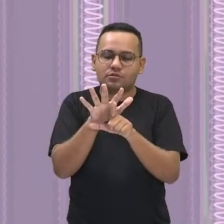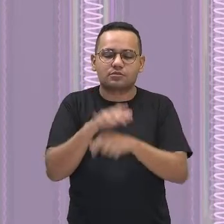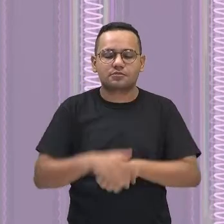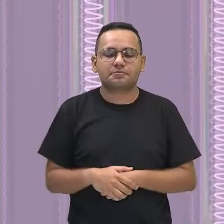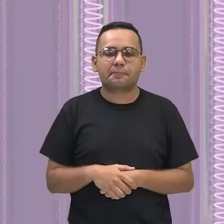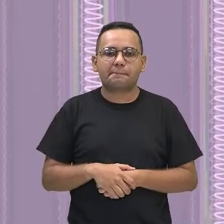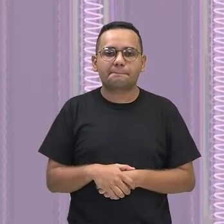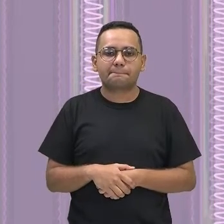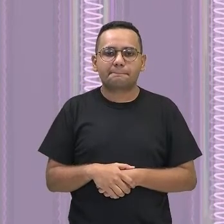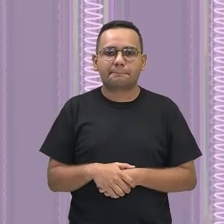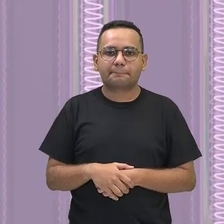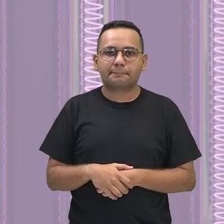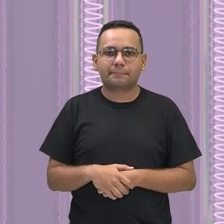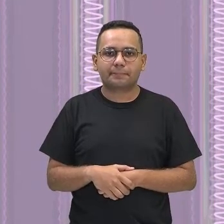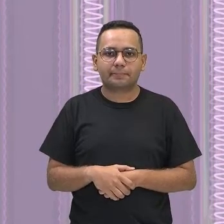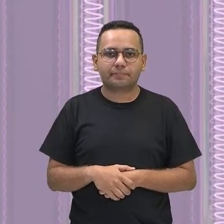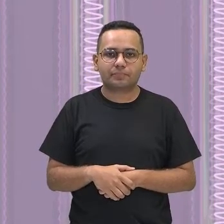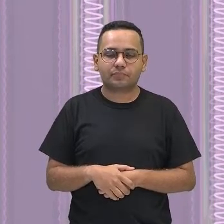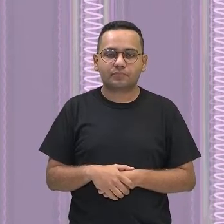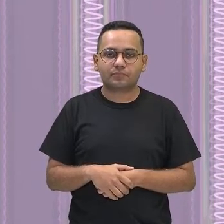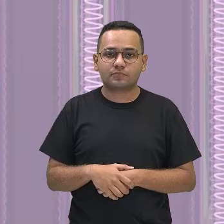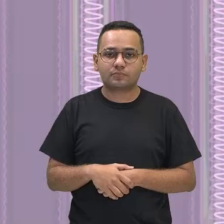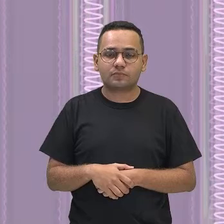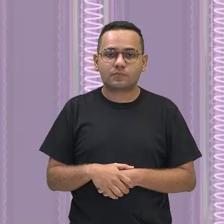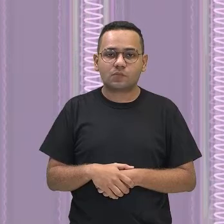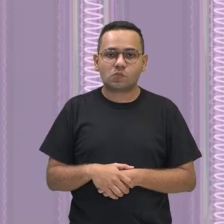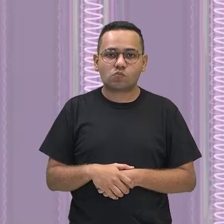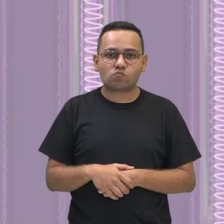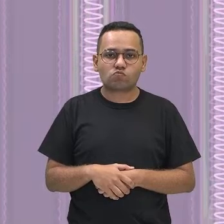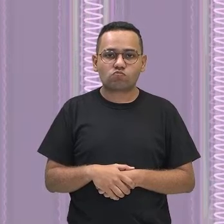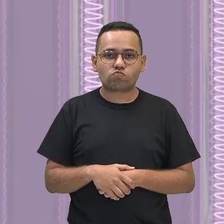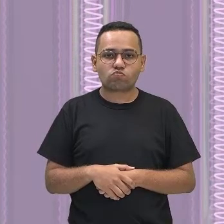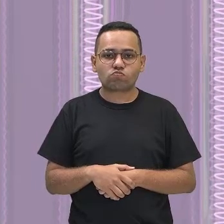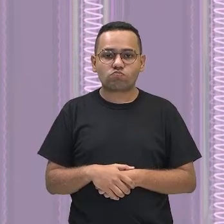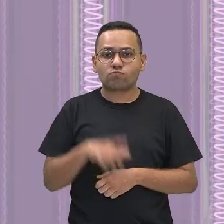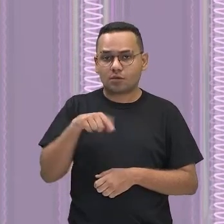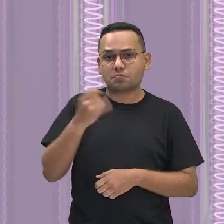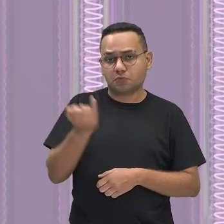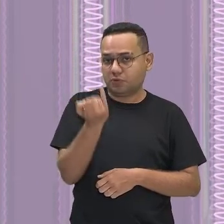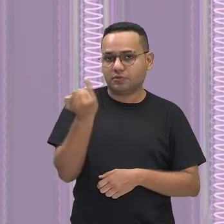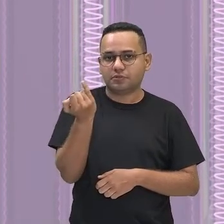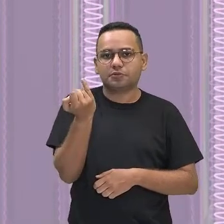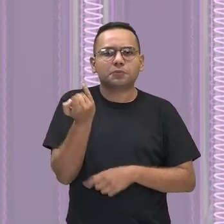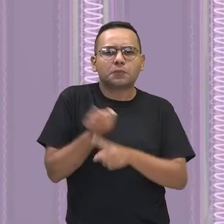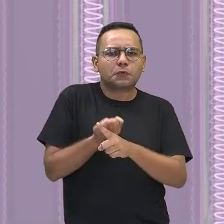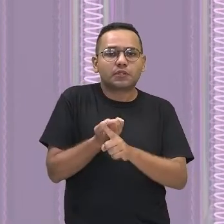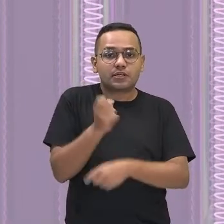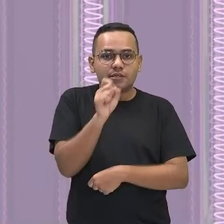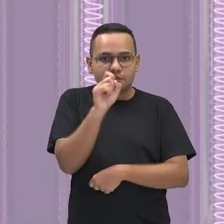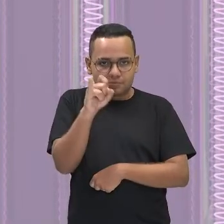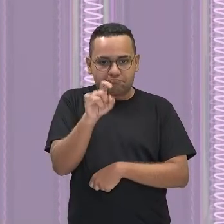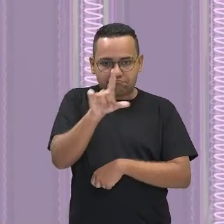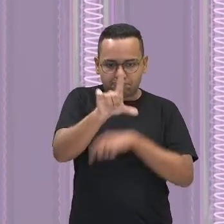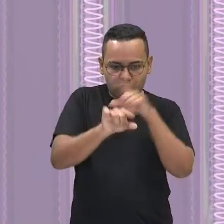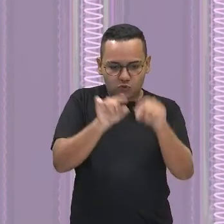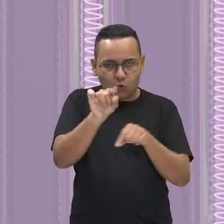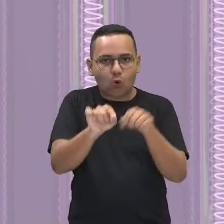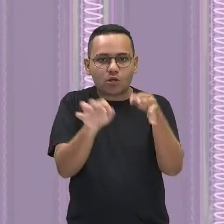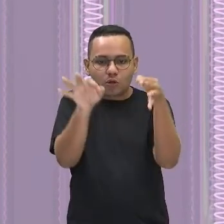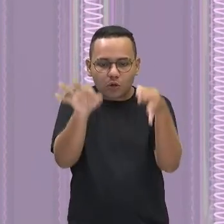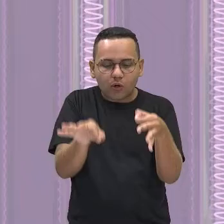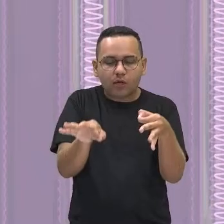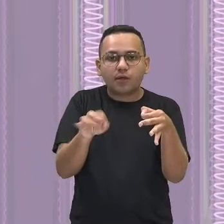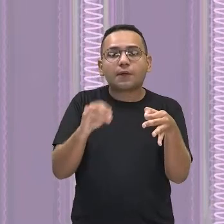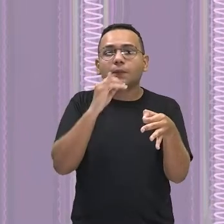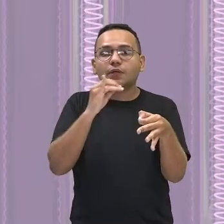aula. E muito importante, porque essa tomada de decisão, né, é onde será